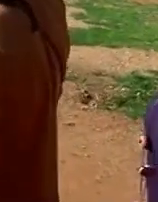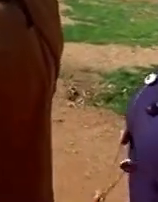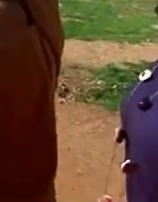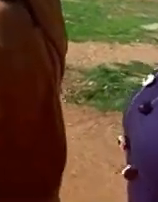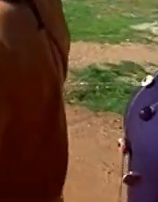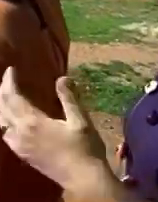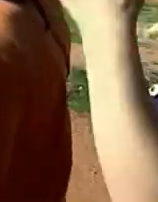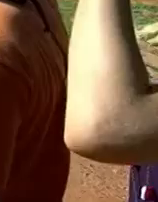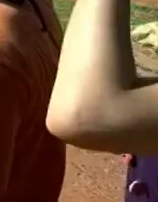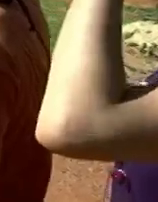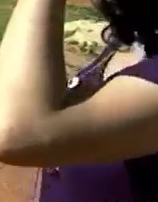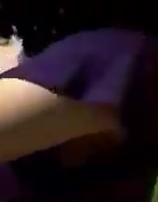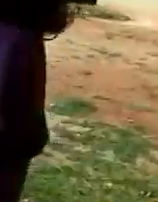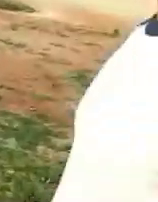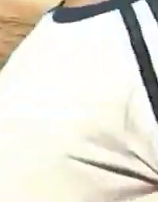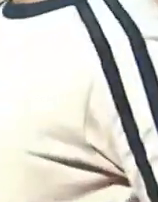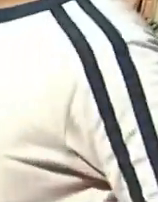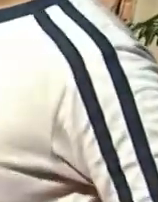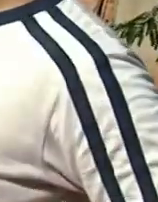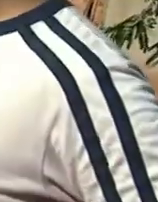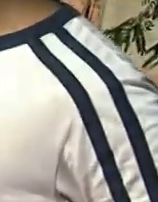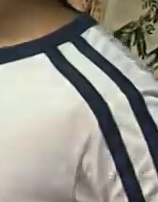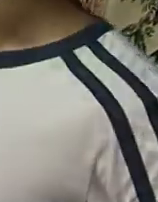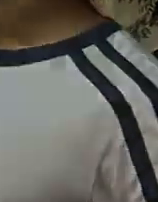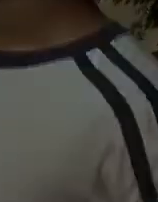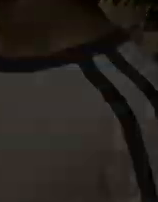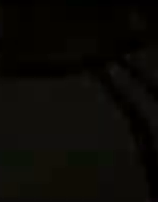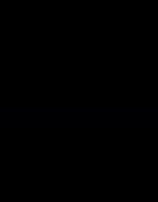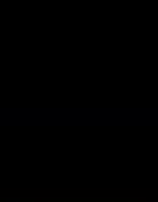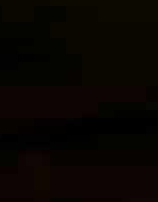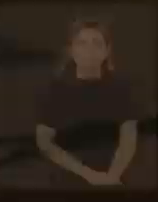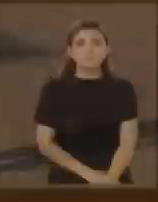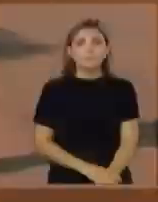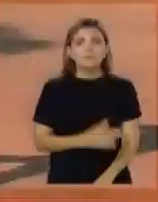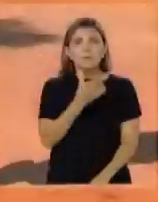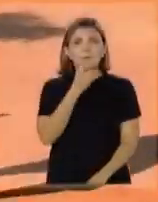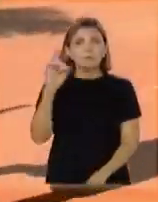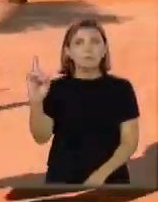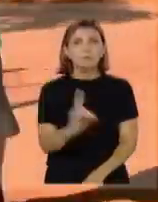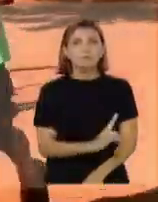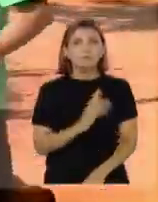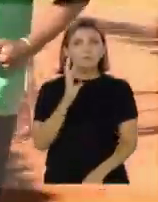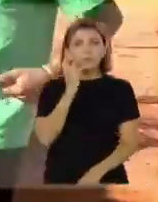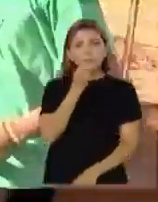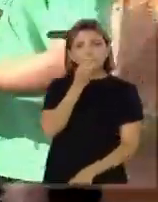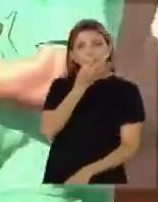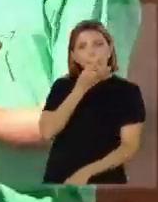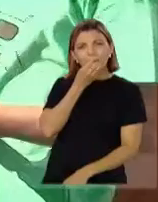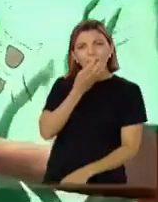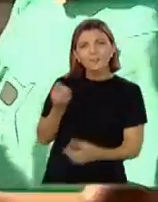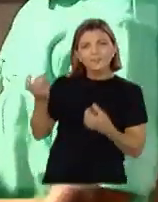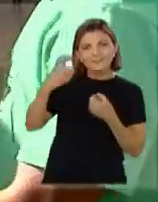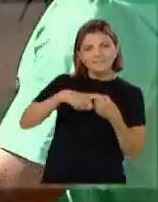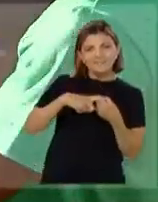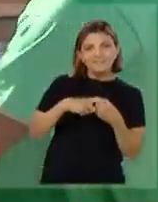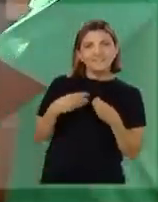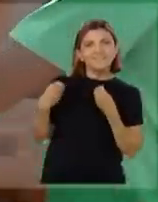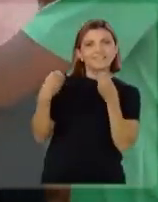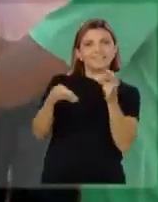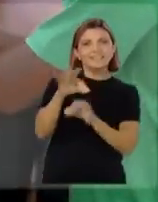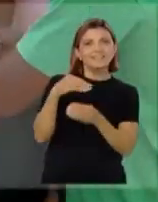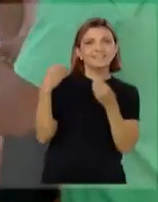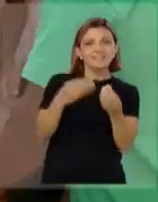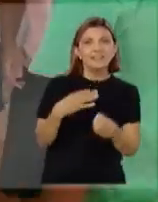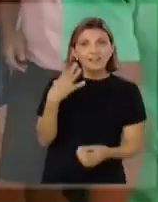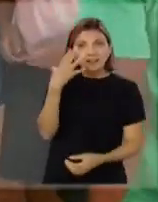pra longe. Ele vai voltar lá pra casa dele. Ah, é pique, né? Olha, o Tonho tá chegando, gente. Ô, Tonho, que bom que você voltou. Presentinho pra vocês,